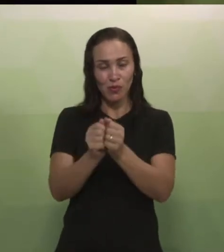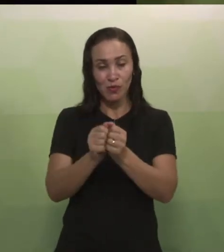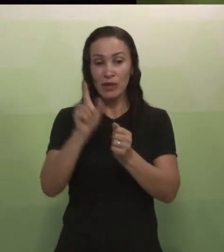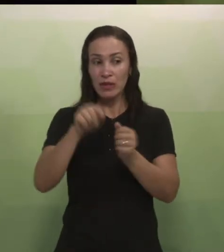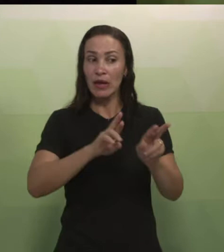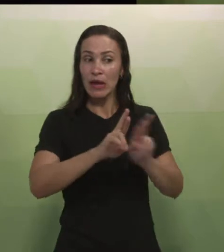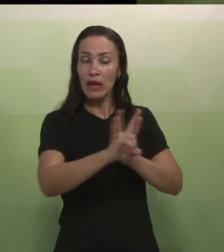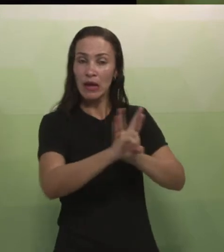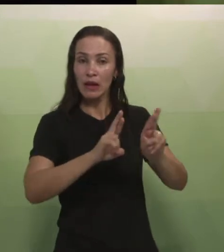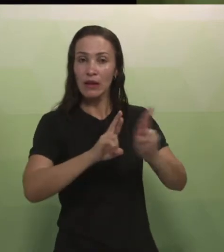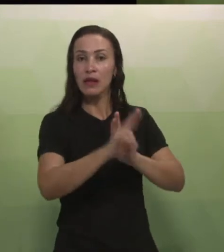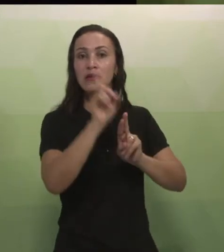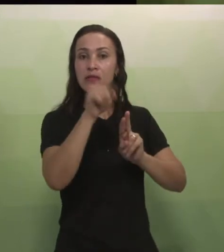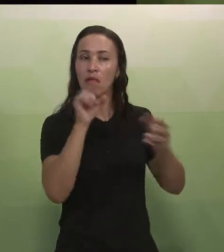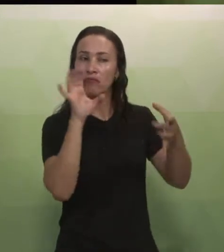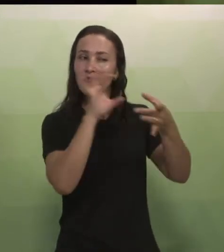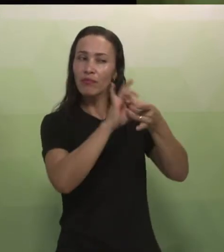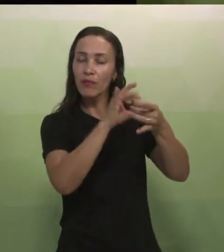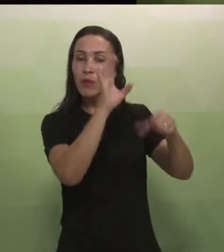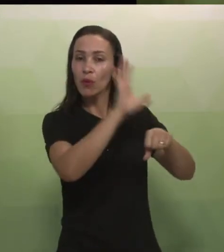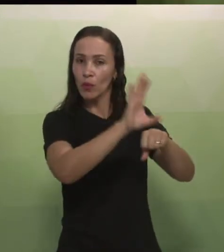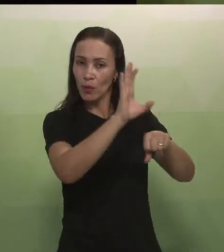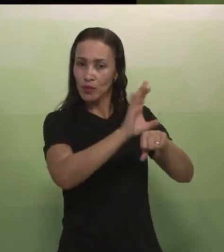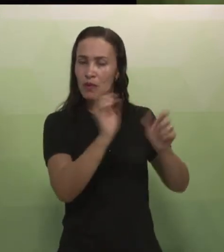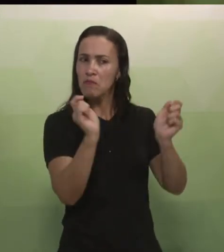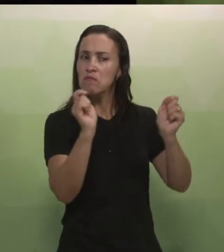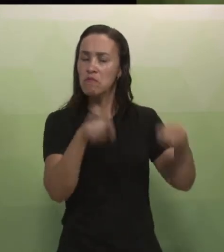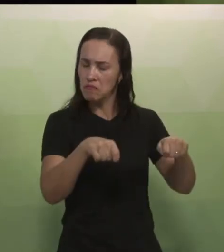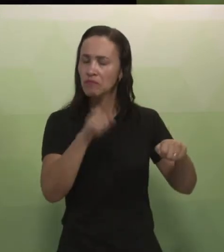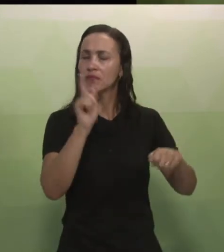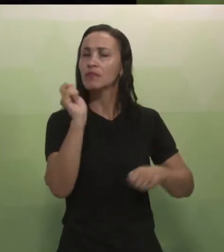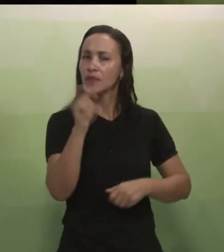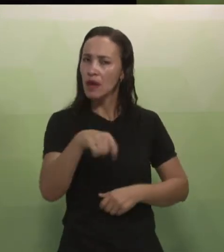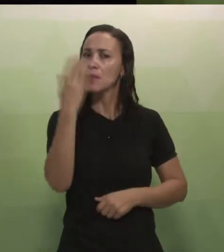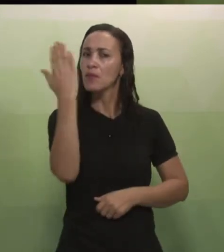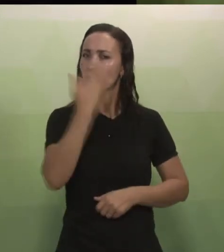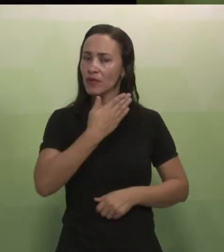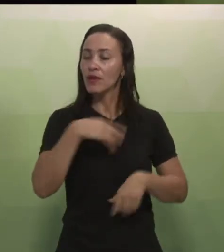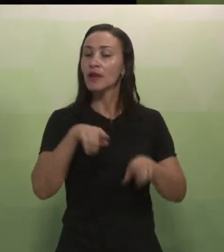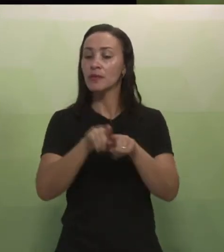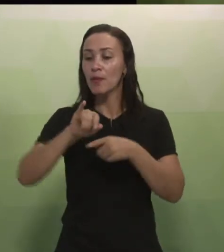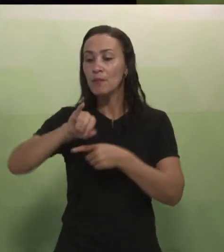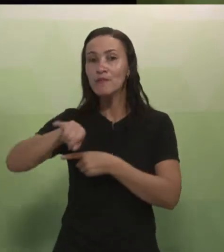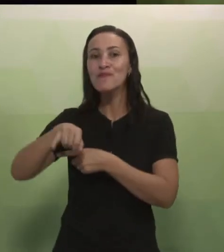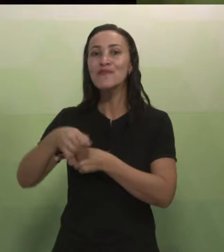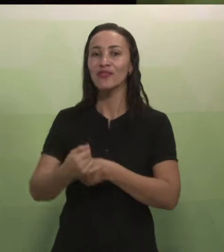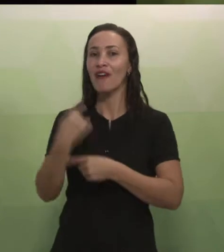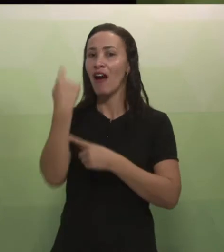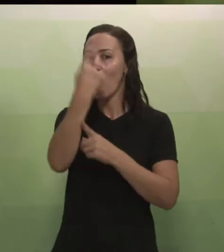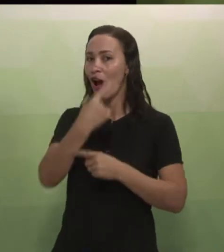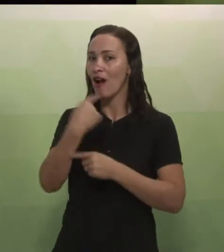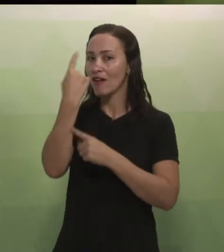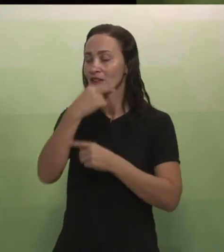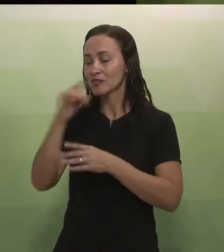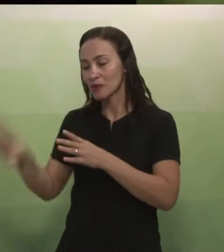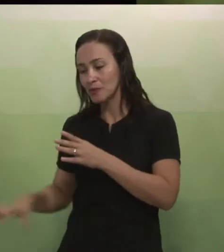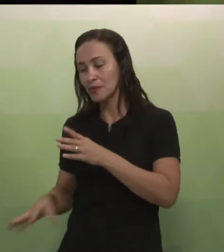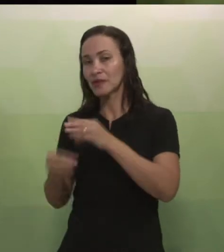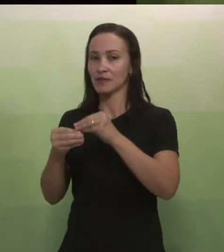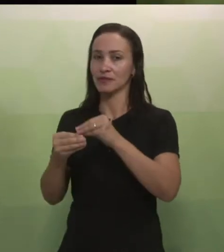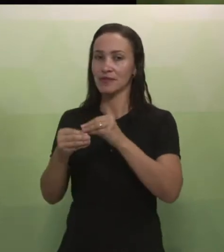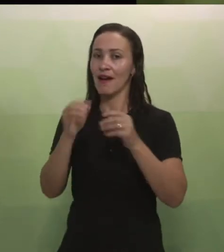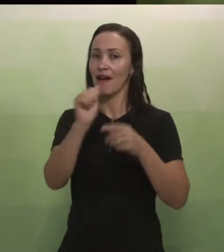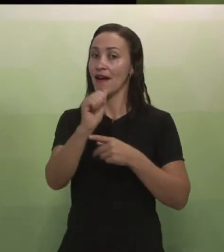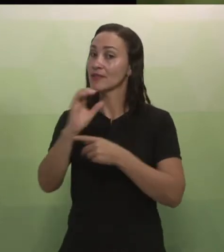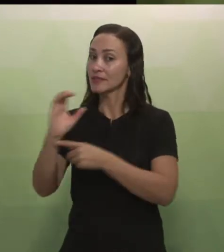relação com o seu curso, podem ser comprovadas e aproveitadas como horas complementares ou